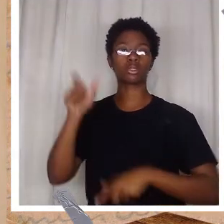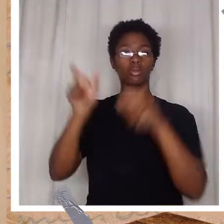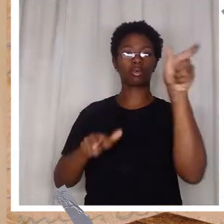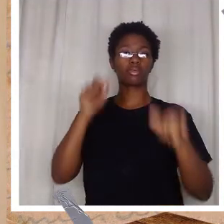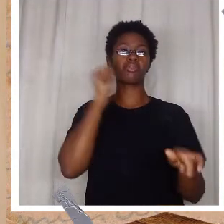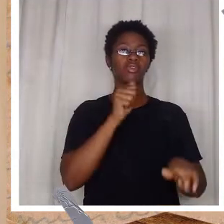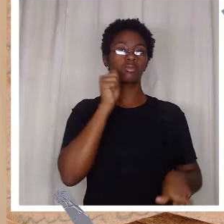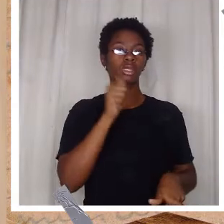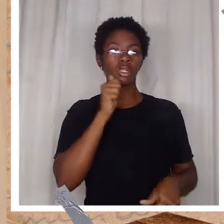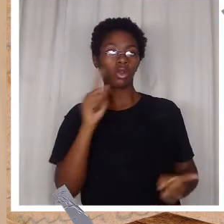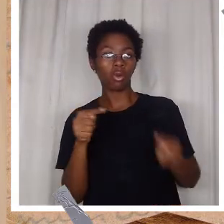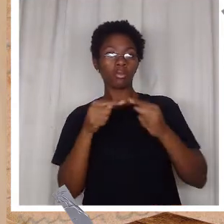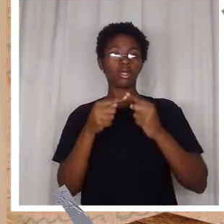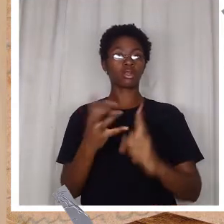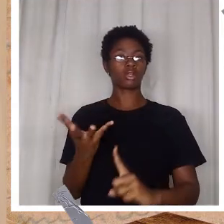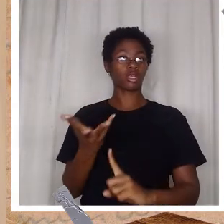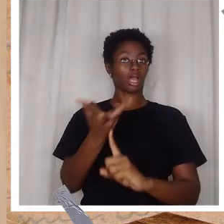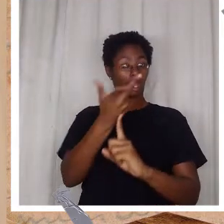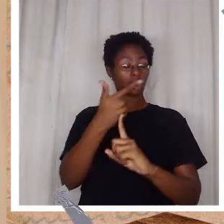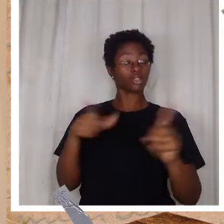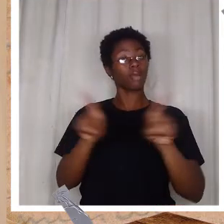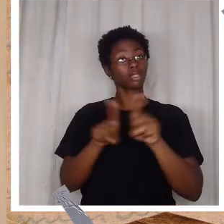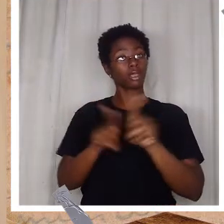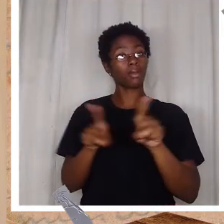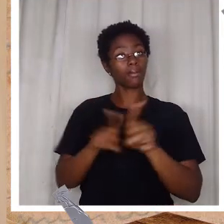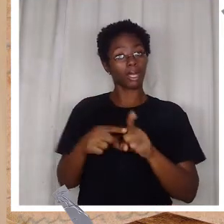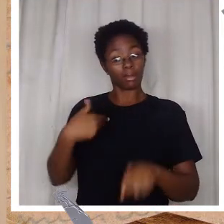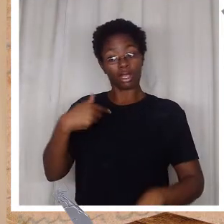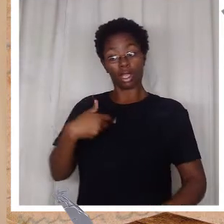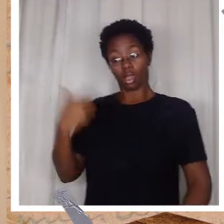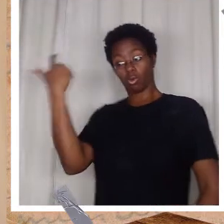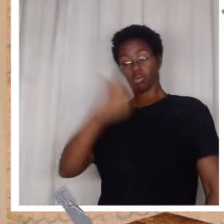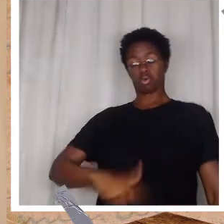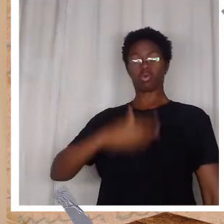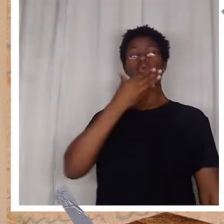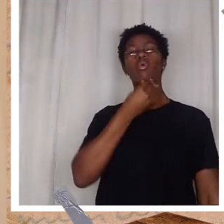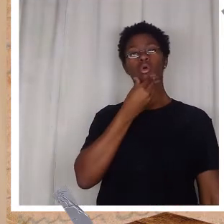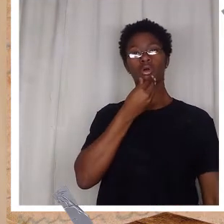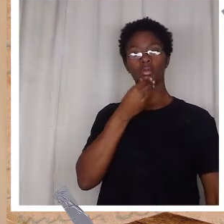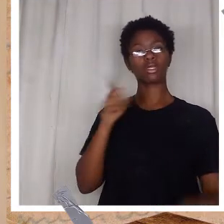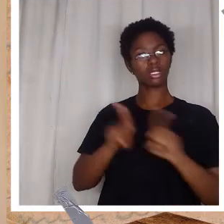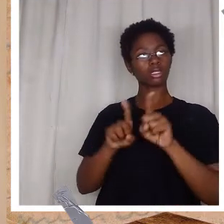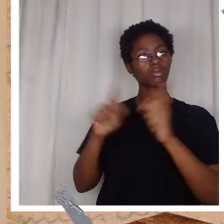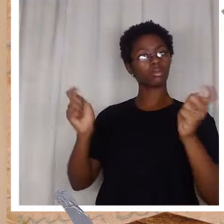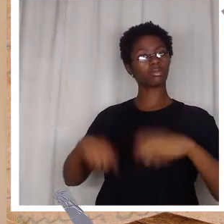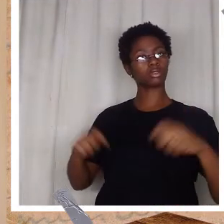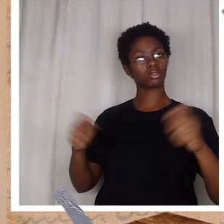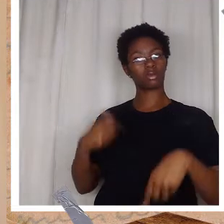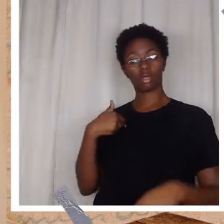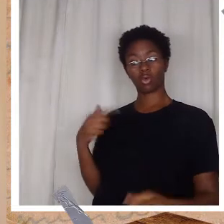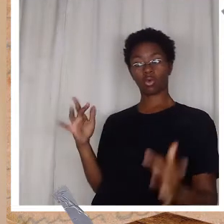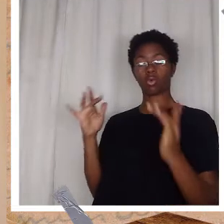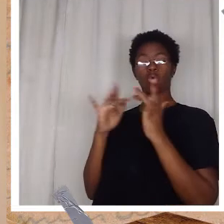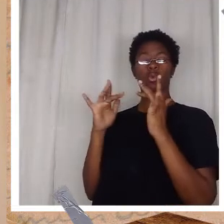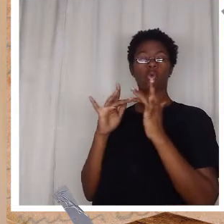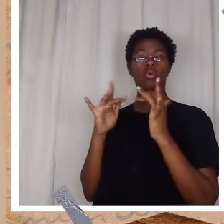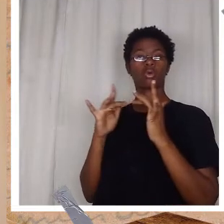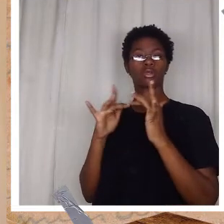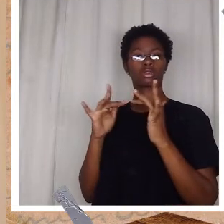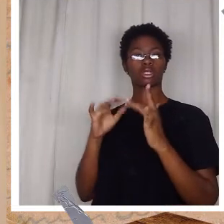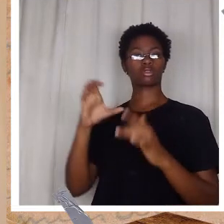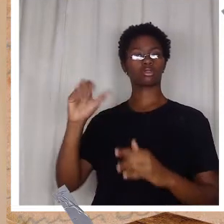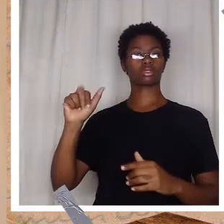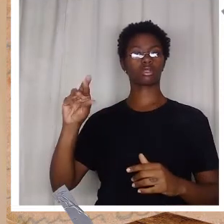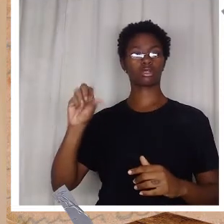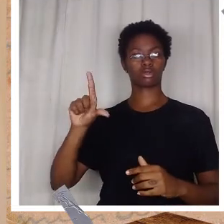para a arte, mas para a minha construção de homem. E, posteriormente a isso, eu tive contato com a